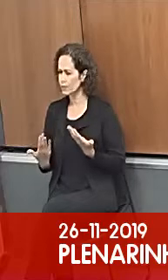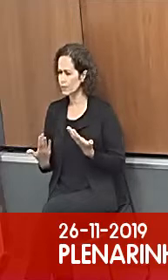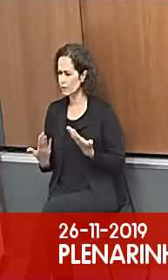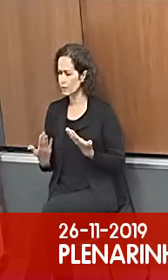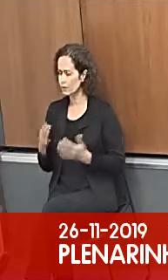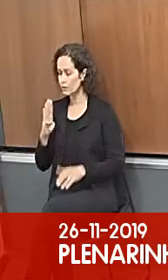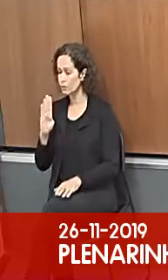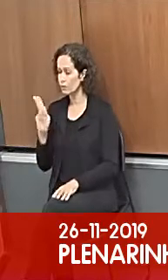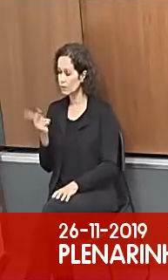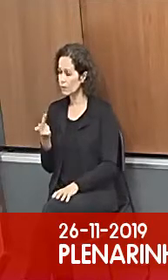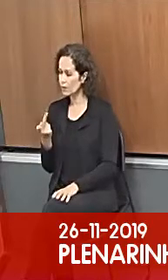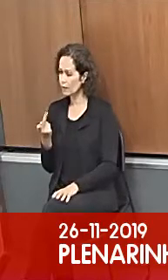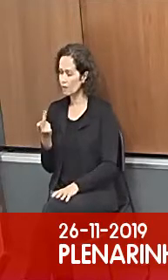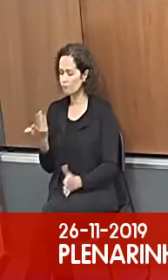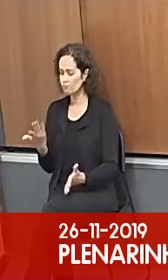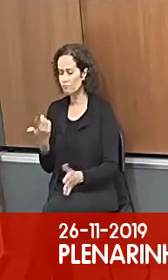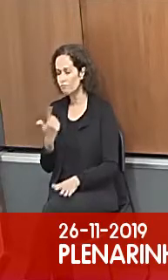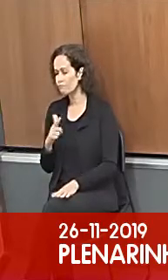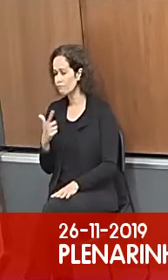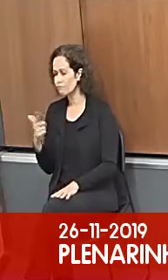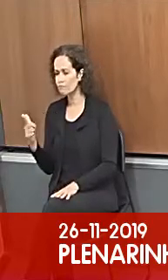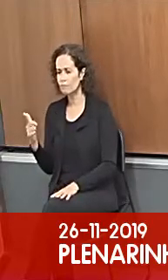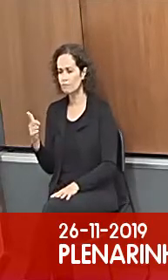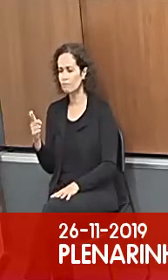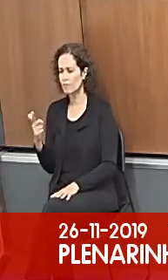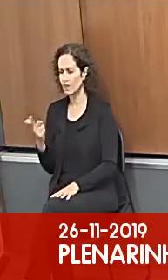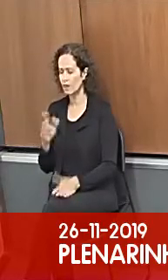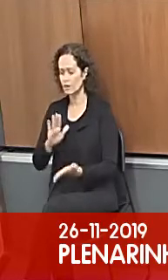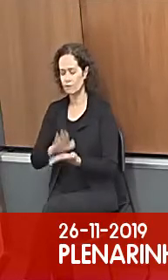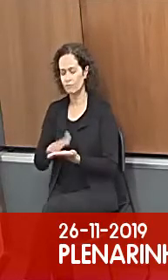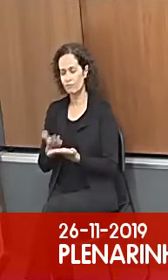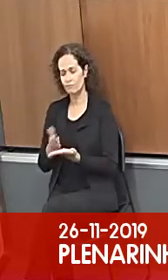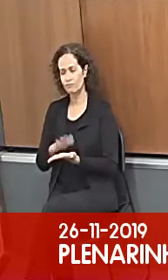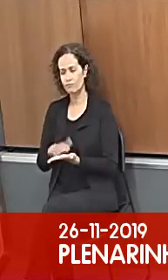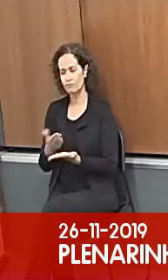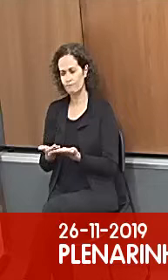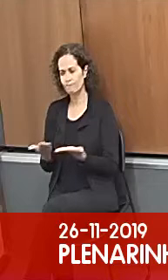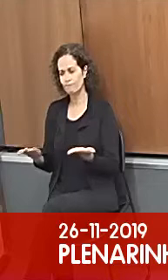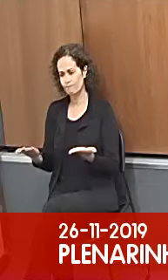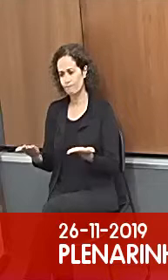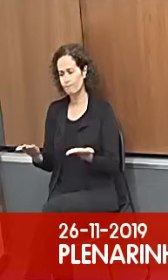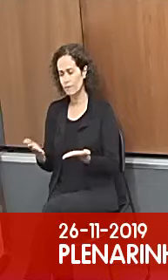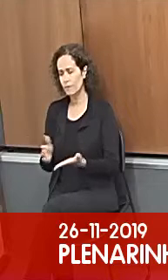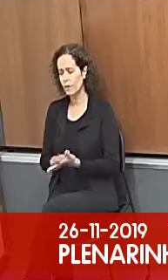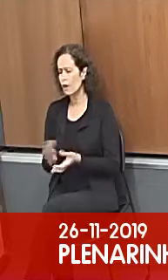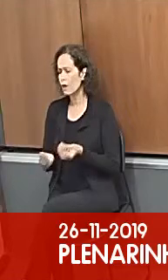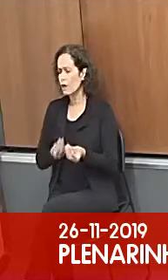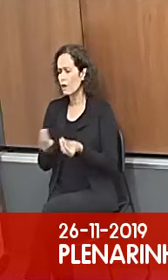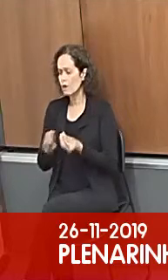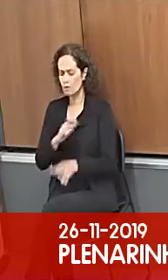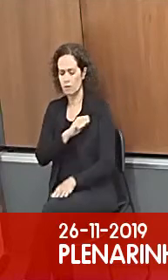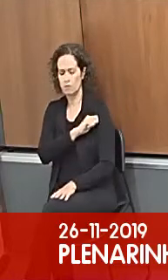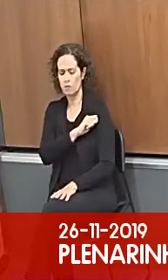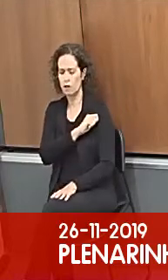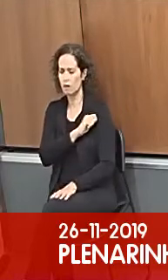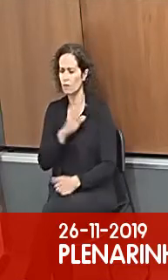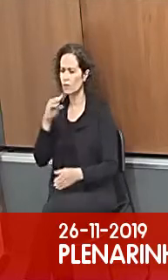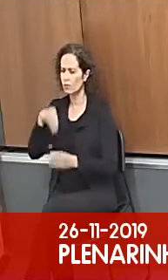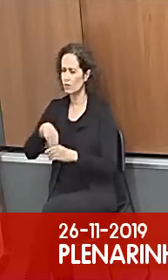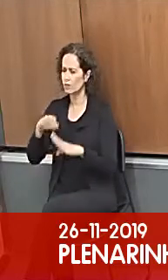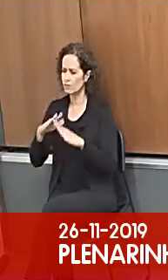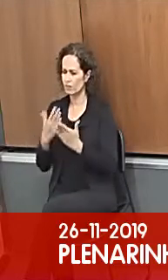próximas aqui de Belo Horizonte que não tem nem sequer um intérprete de Libras. Como que esse aluno fica na escola